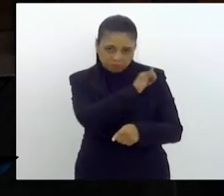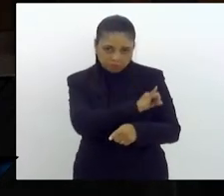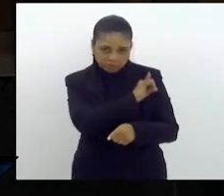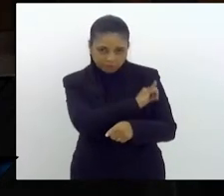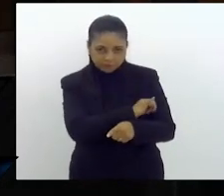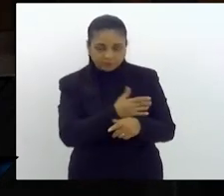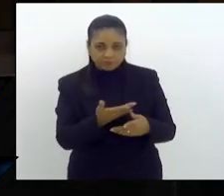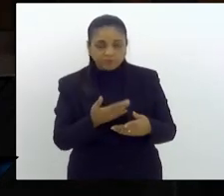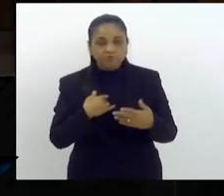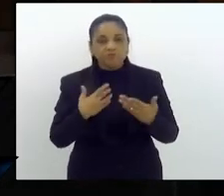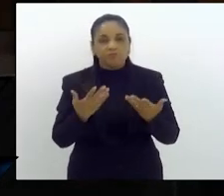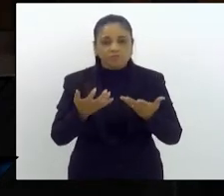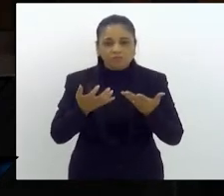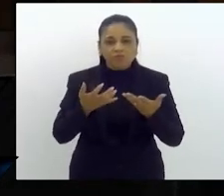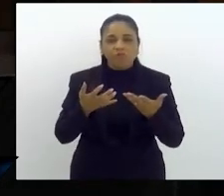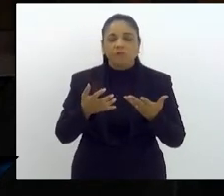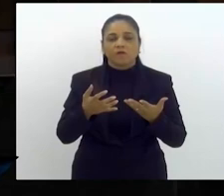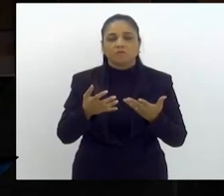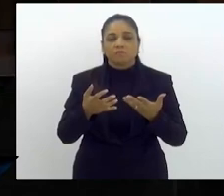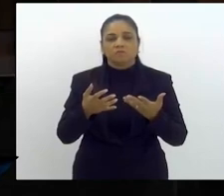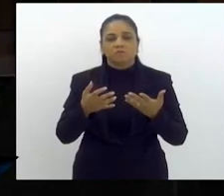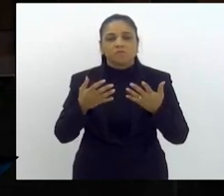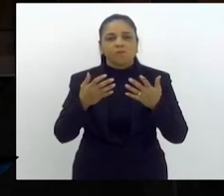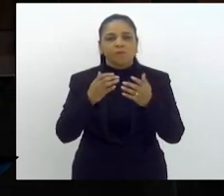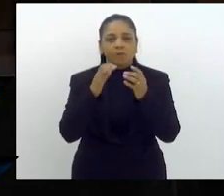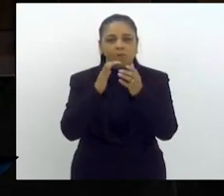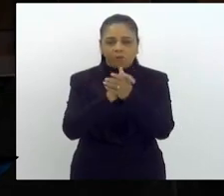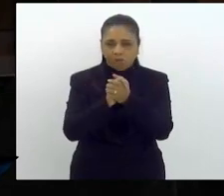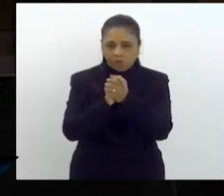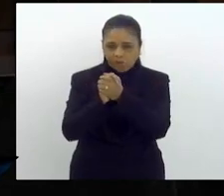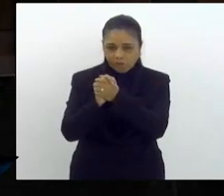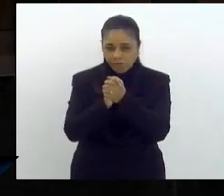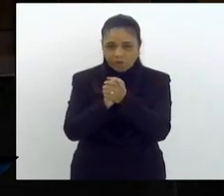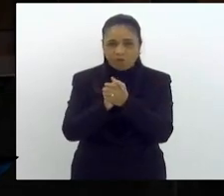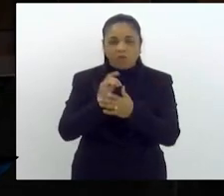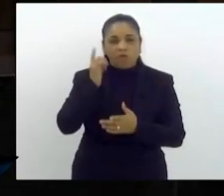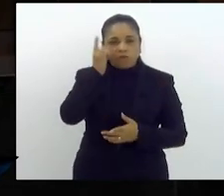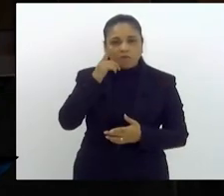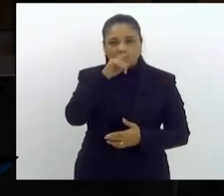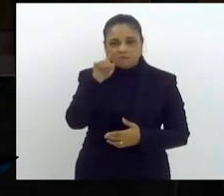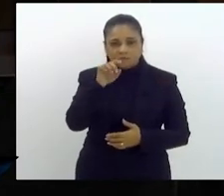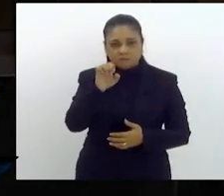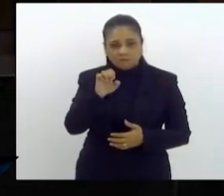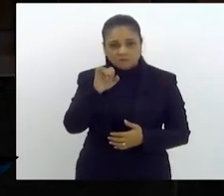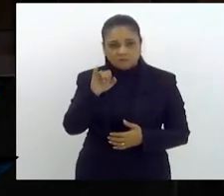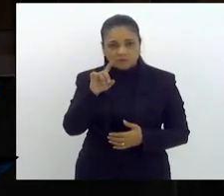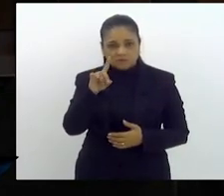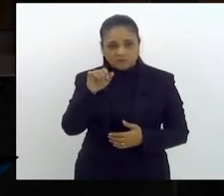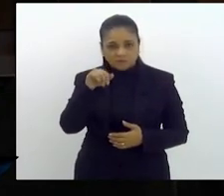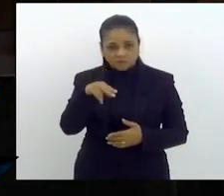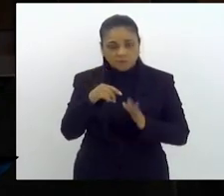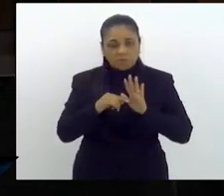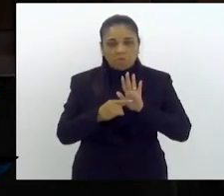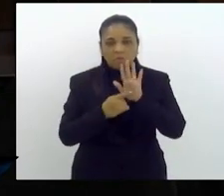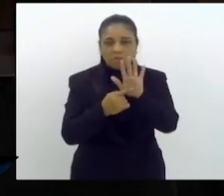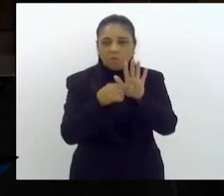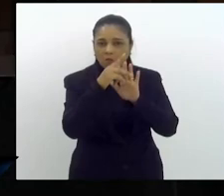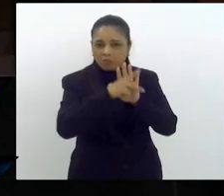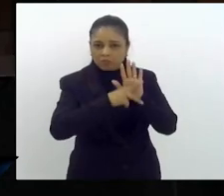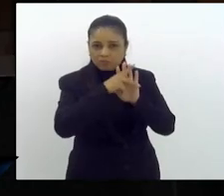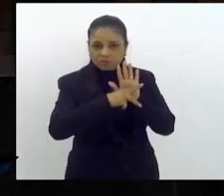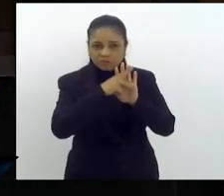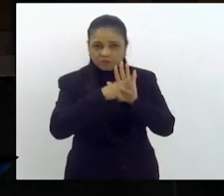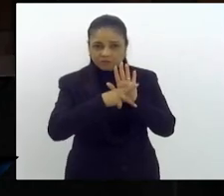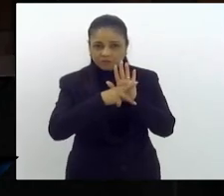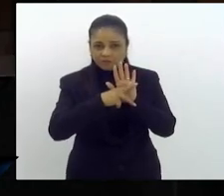já saudar aqui a deputada zeidan que Apresentou um projeto que